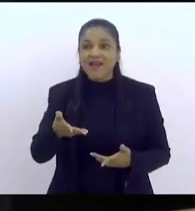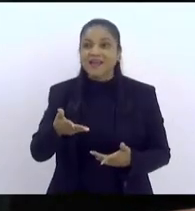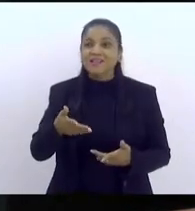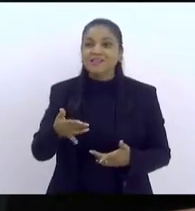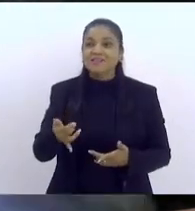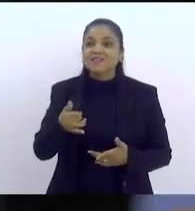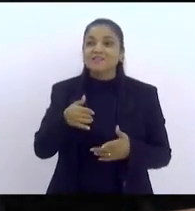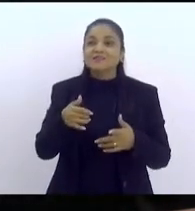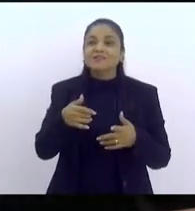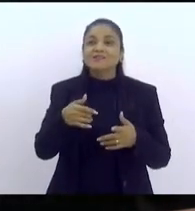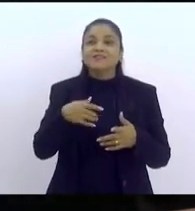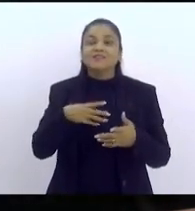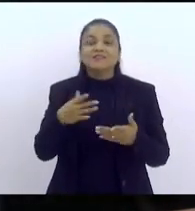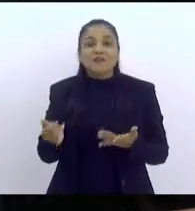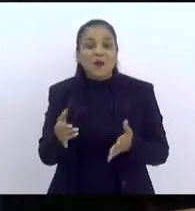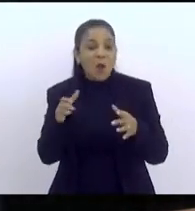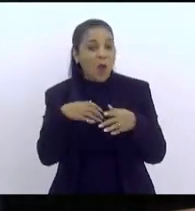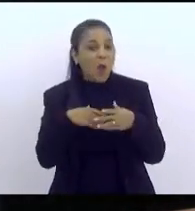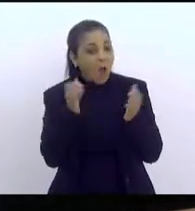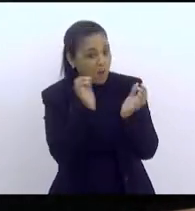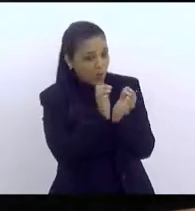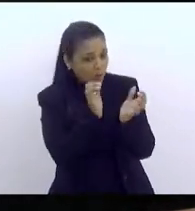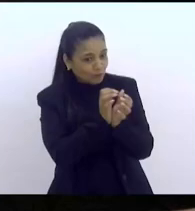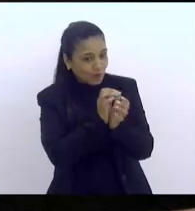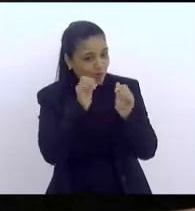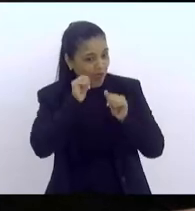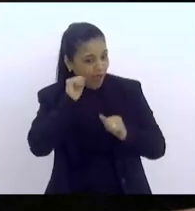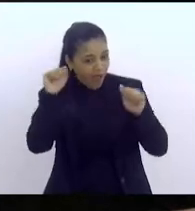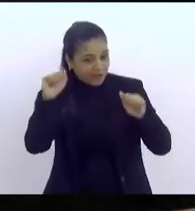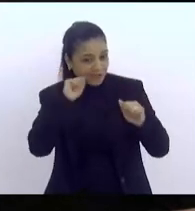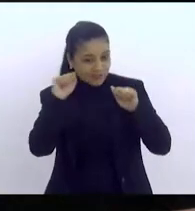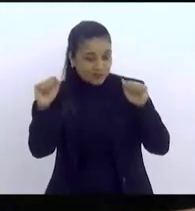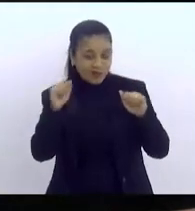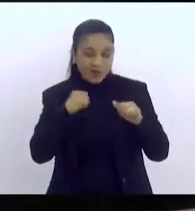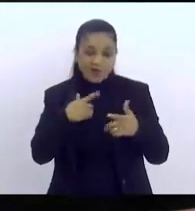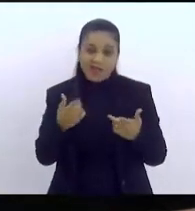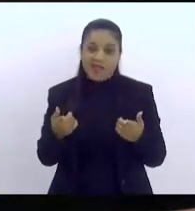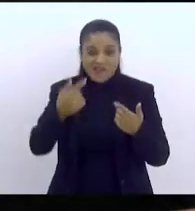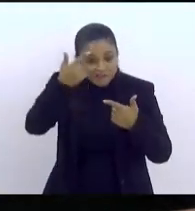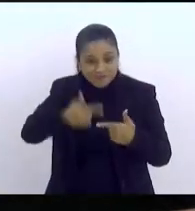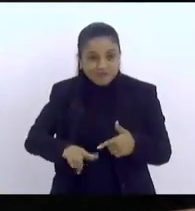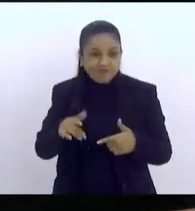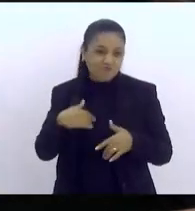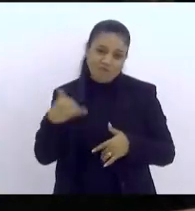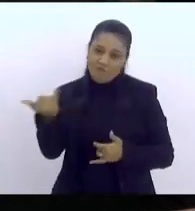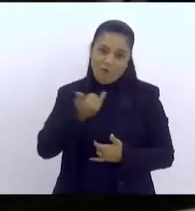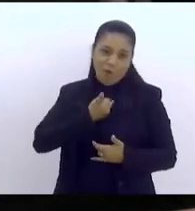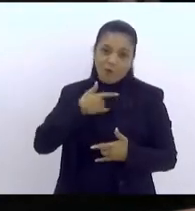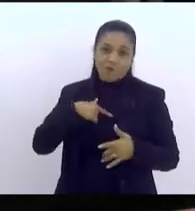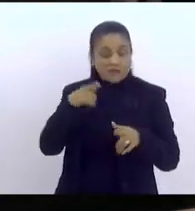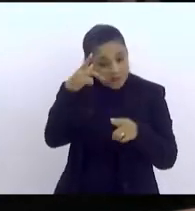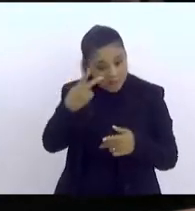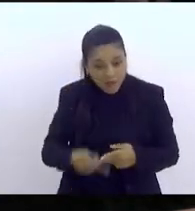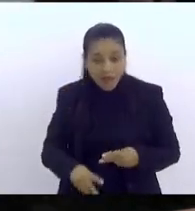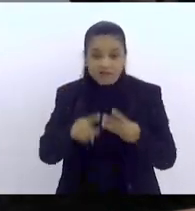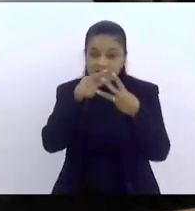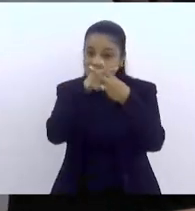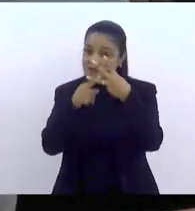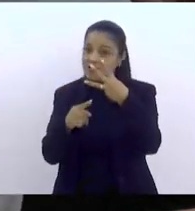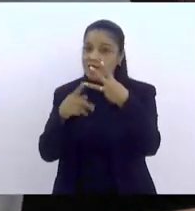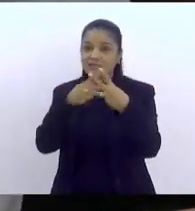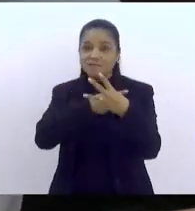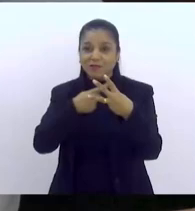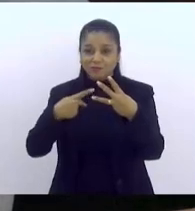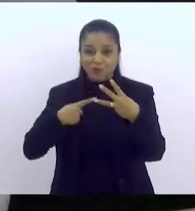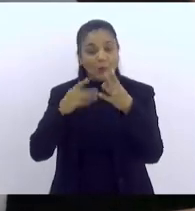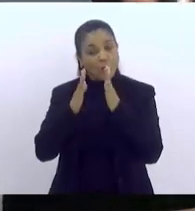Meu time, a minha assessoria, eu vou puxar a orelha mais uma vez, hein? Temos aqui mais um pastor na casa. Estão precisando de oração, hein?